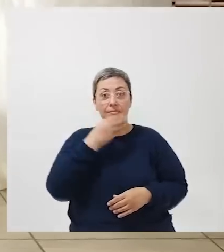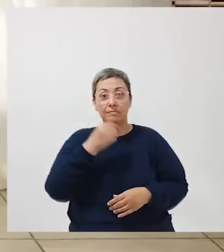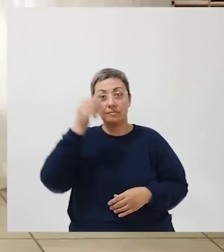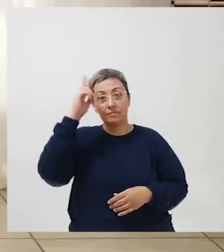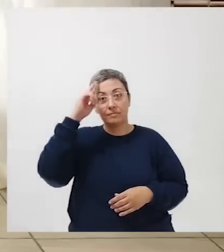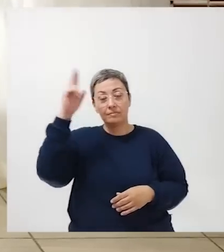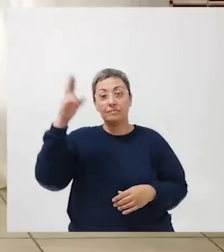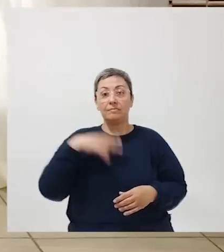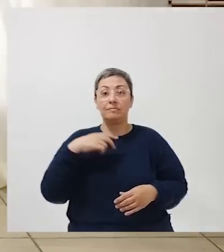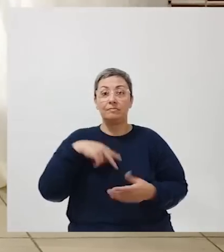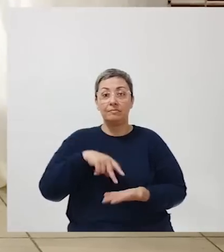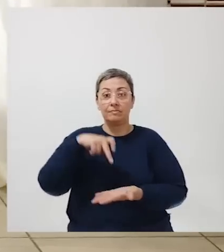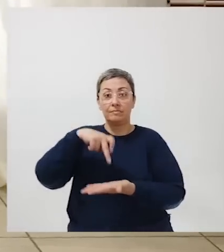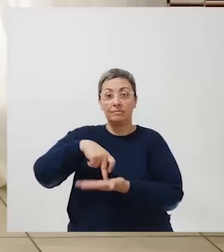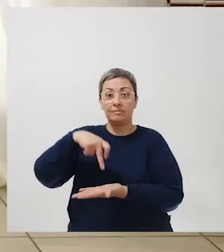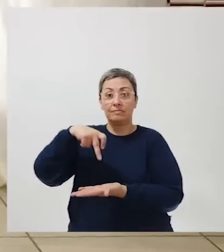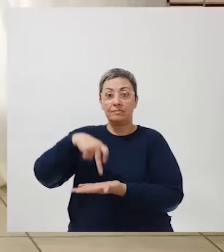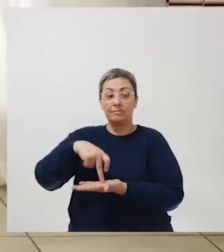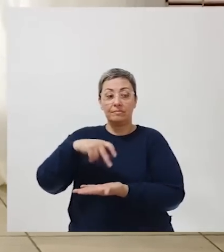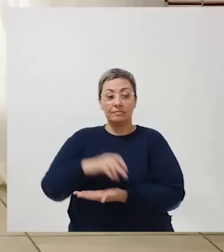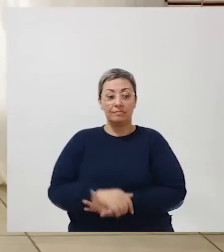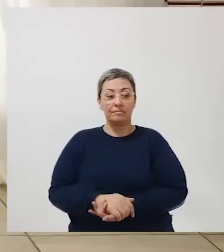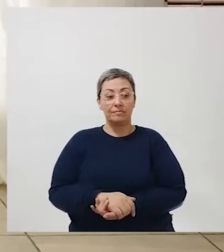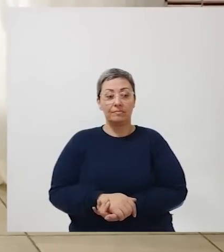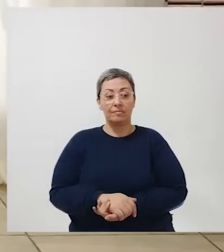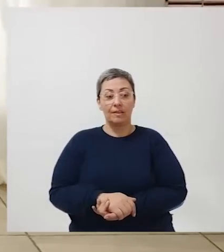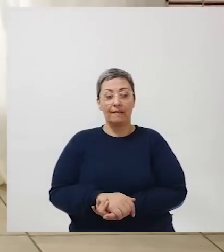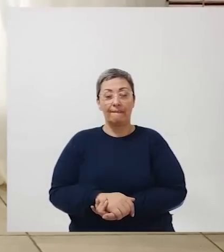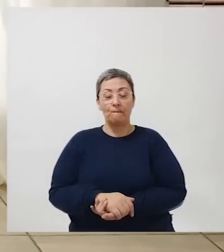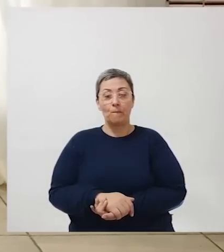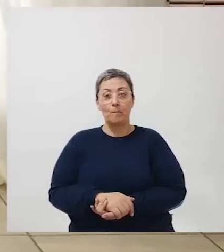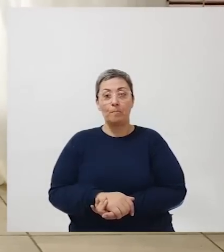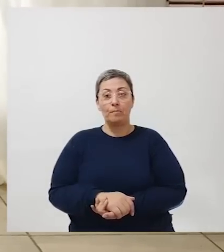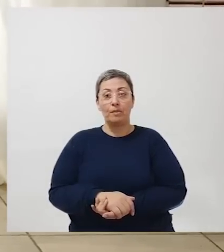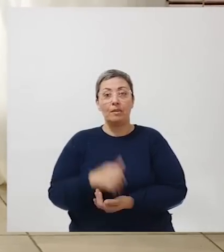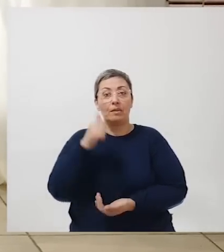Senhoras e senhores, pule de um pé só.